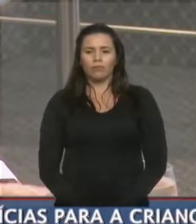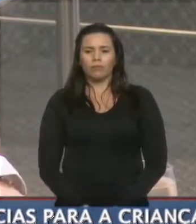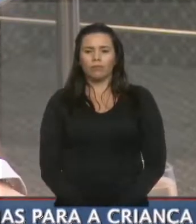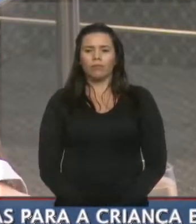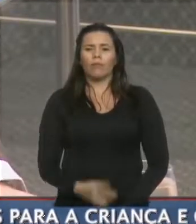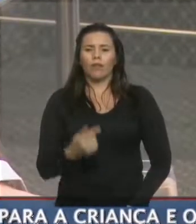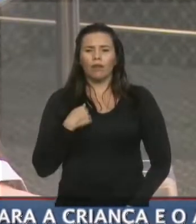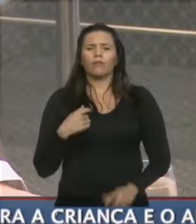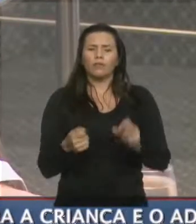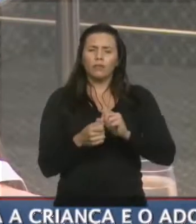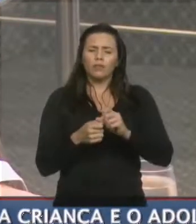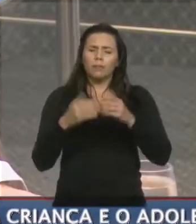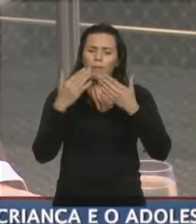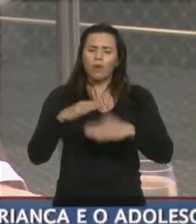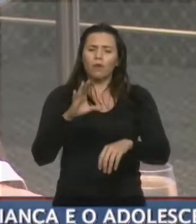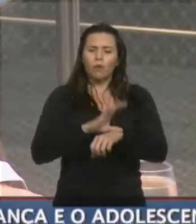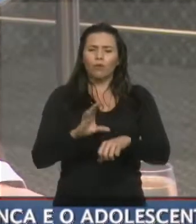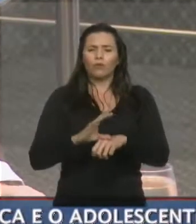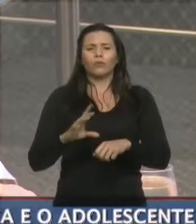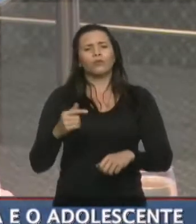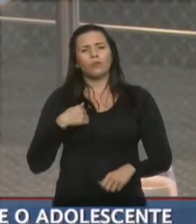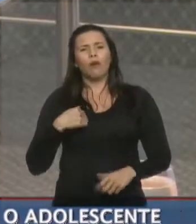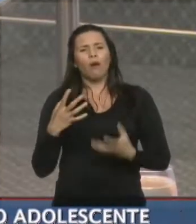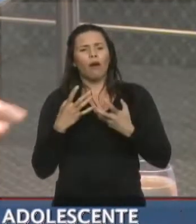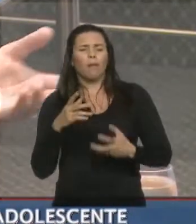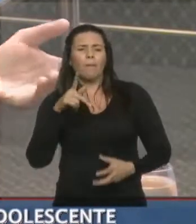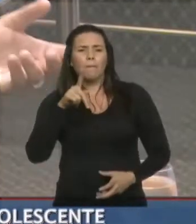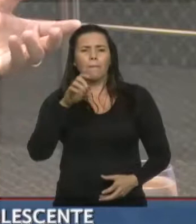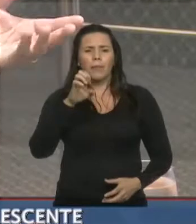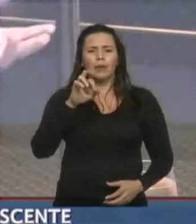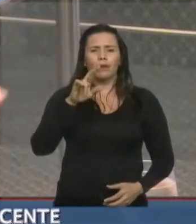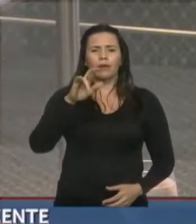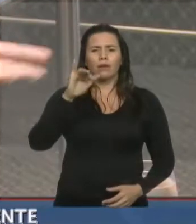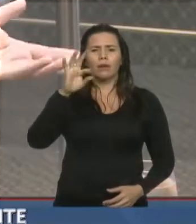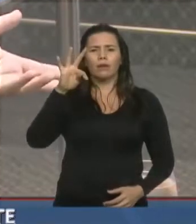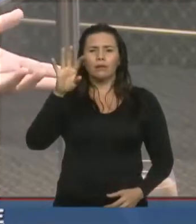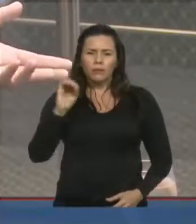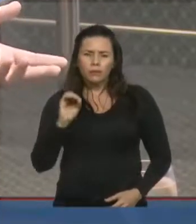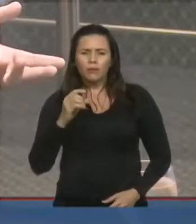tiver processo à minha frente. É lógico que isso era um